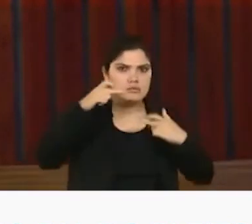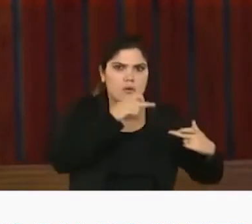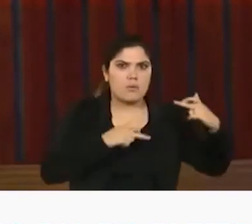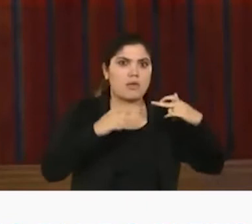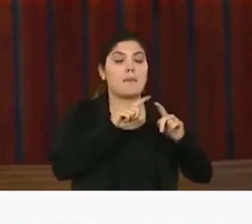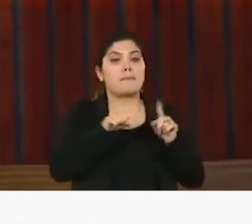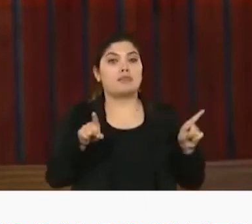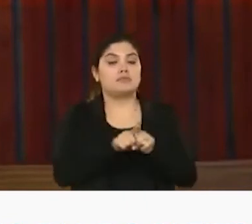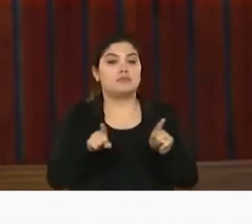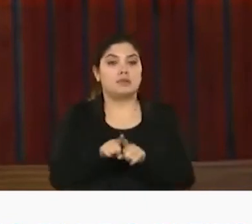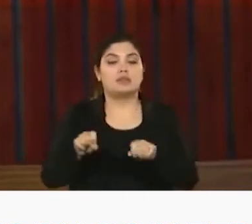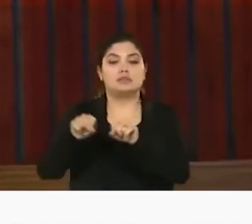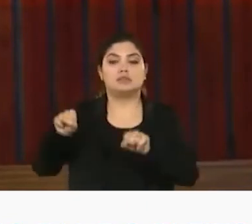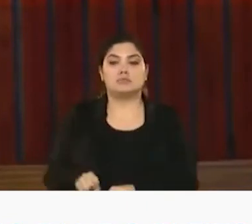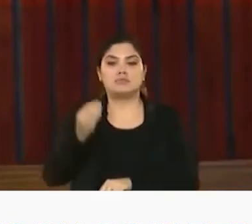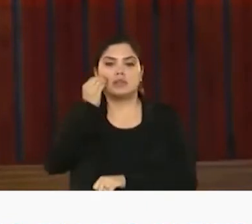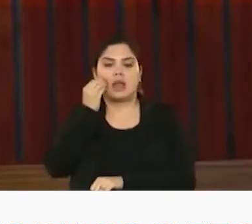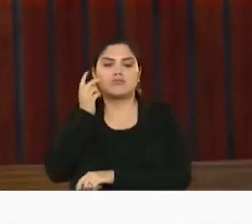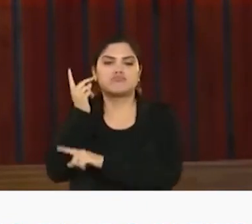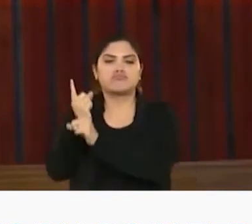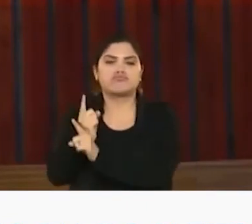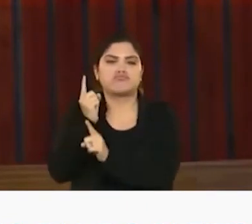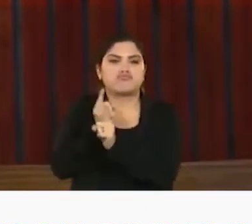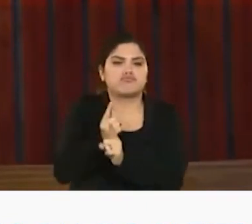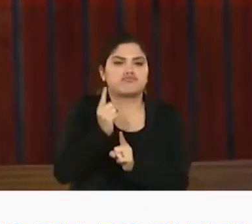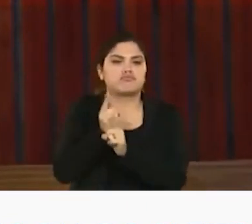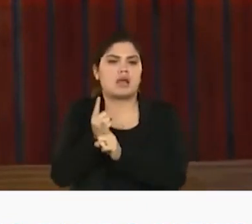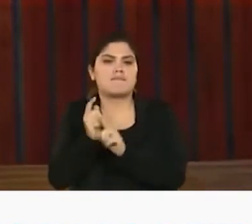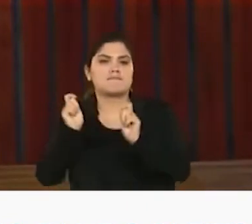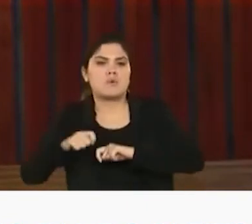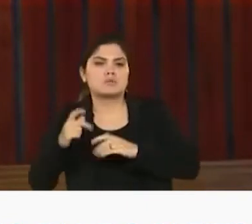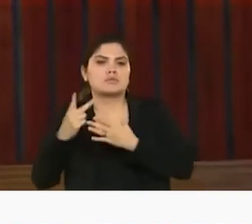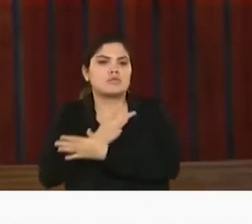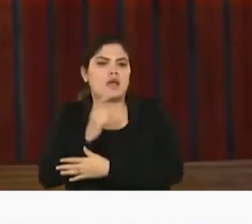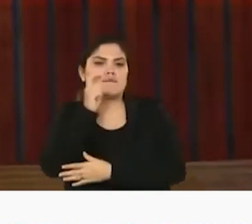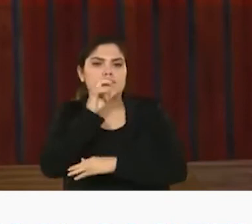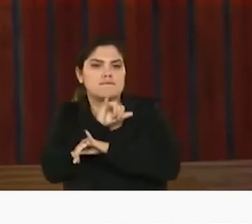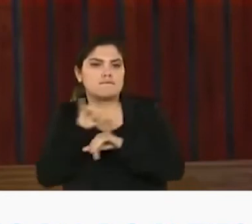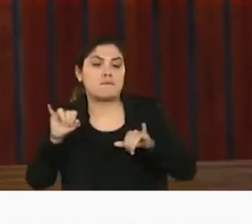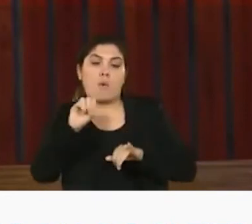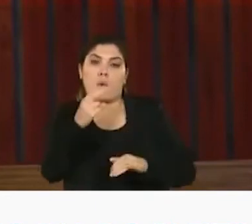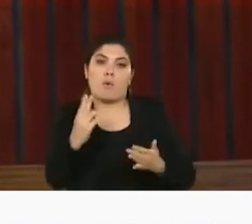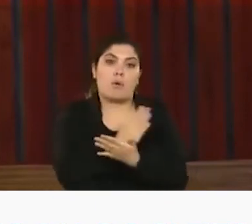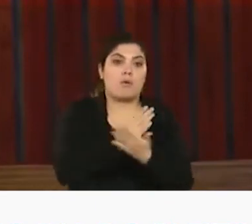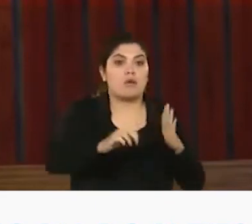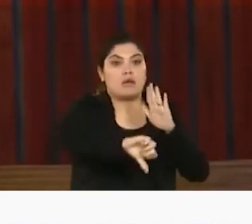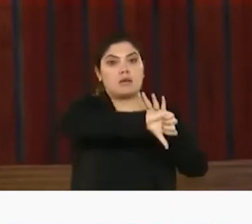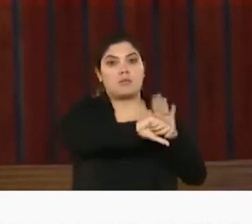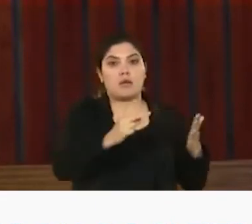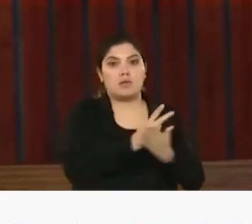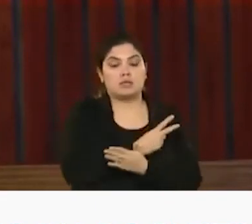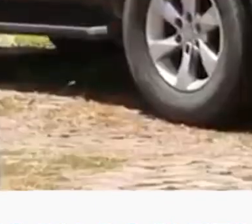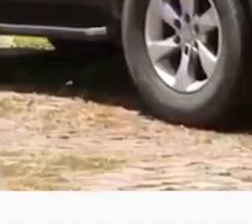mas também de sistemas para identificar possíveis fake news e demais crimes que ocorrem